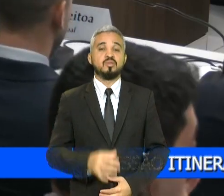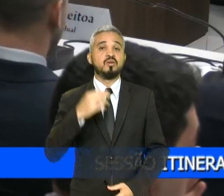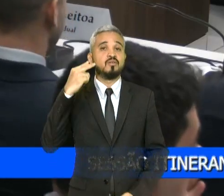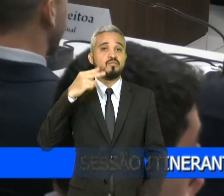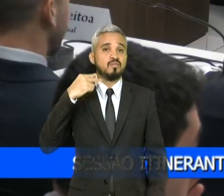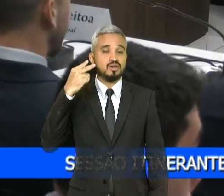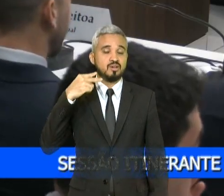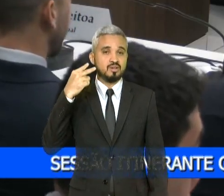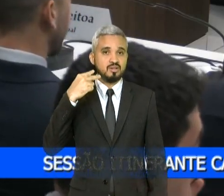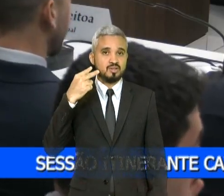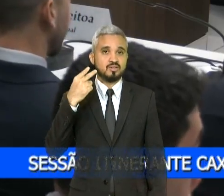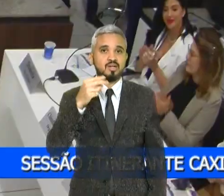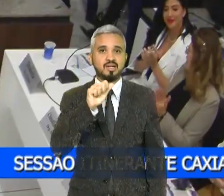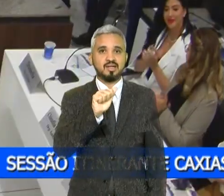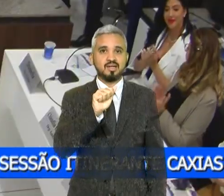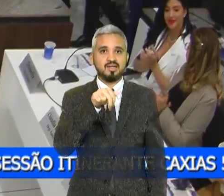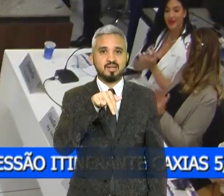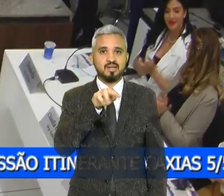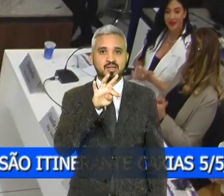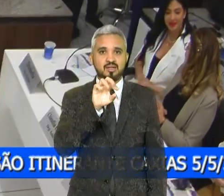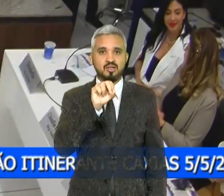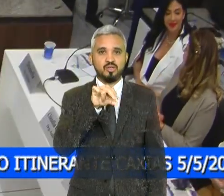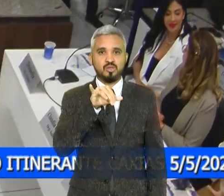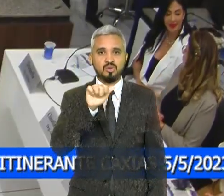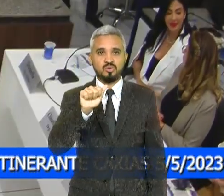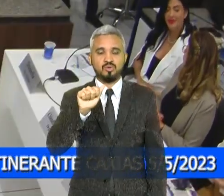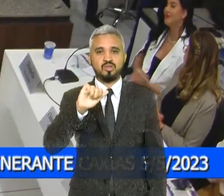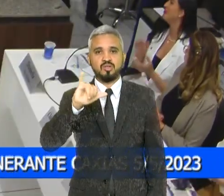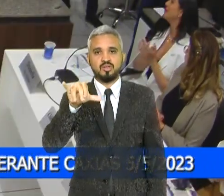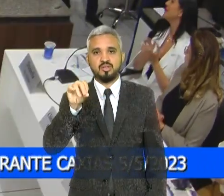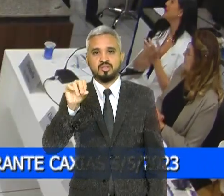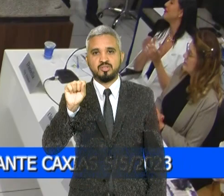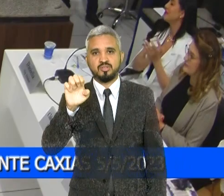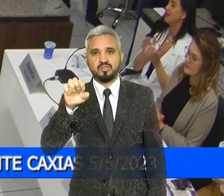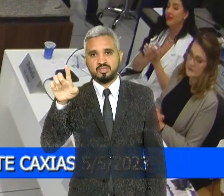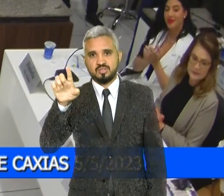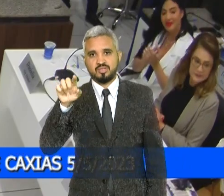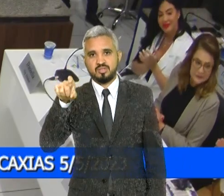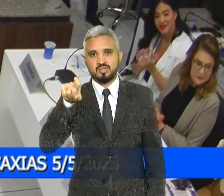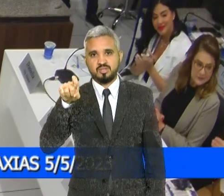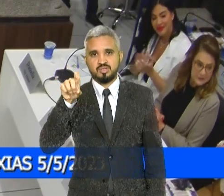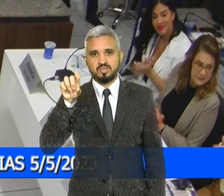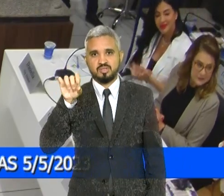Vereador Antônio José Ximenes.